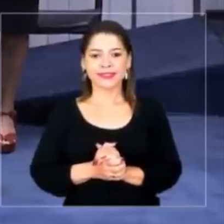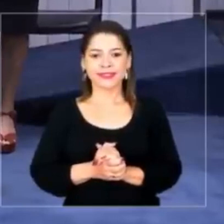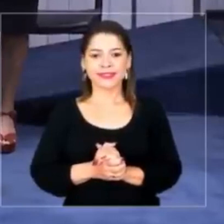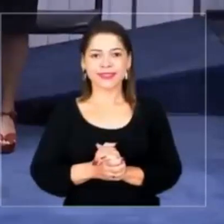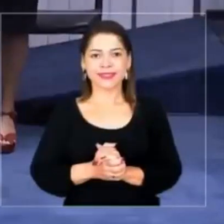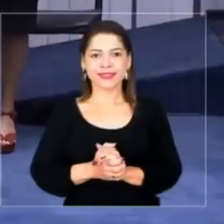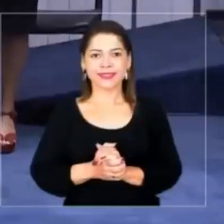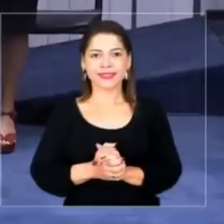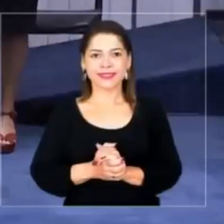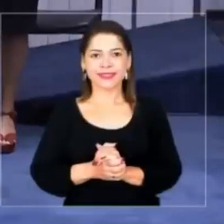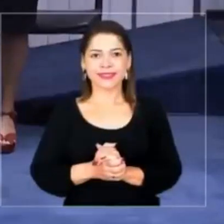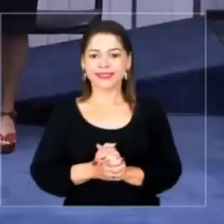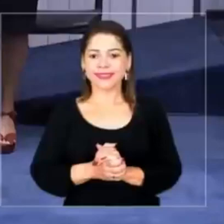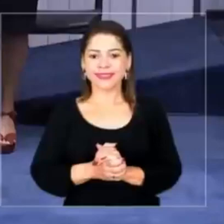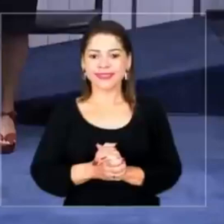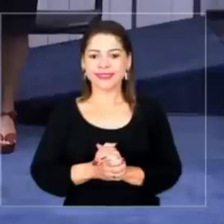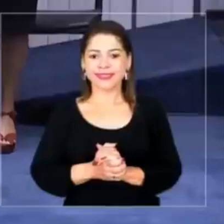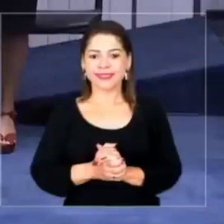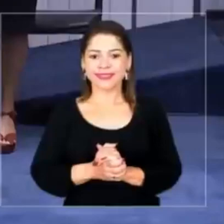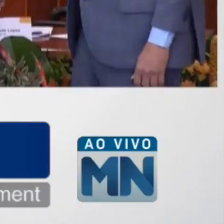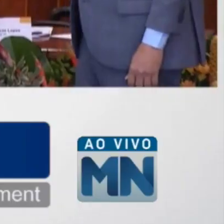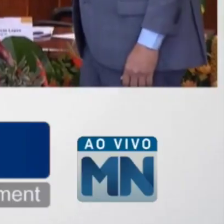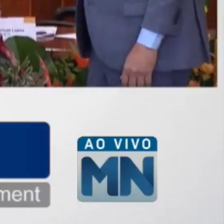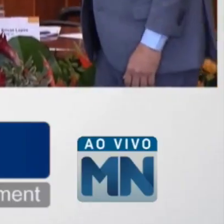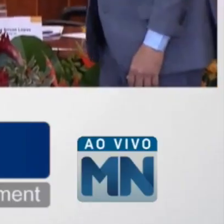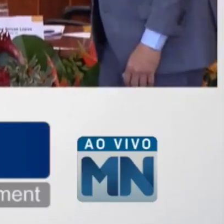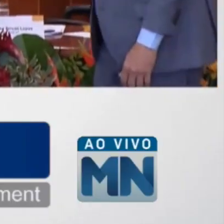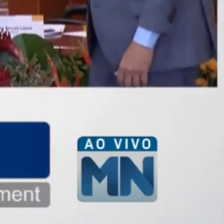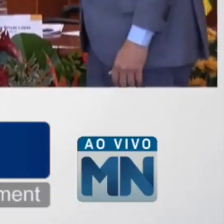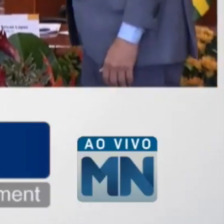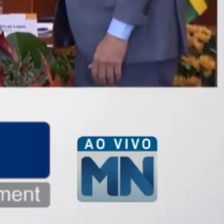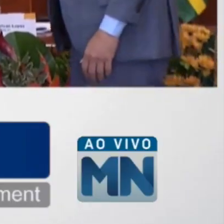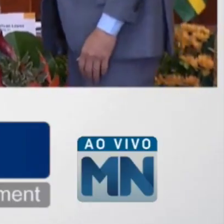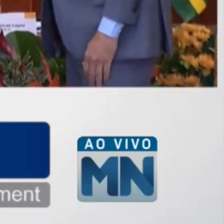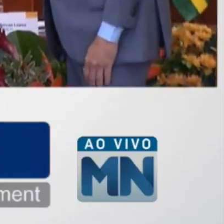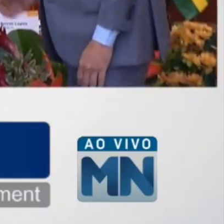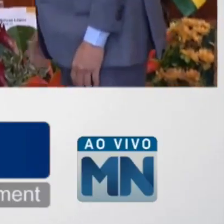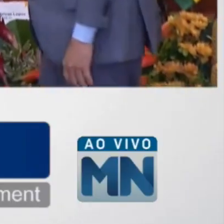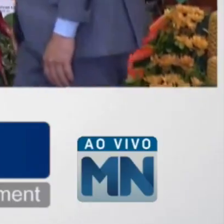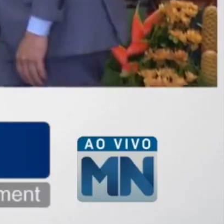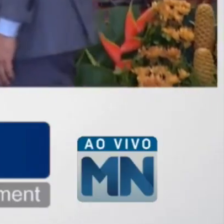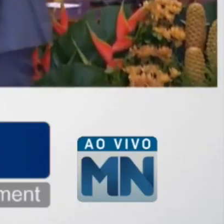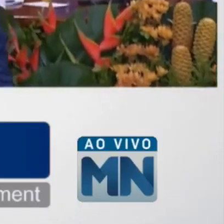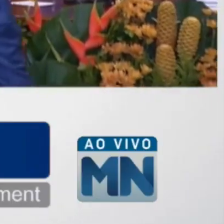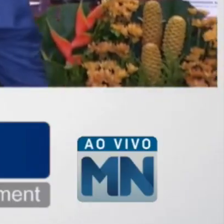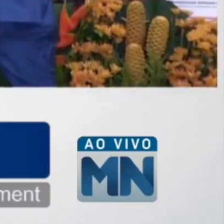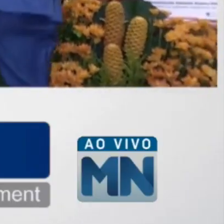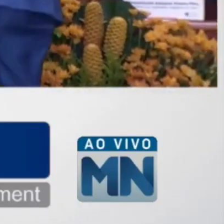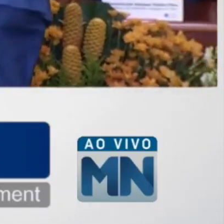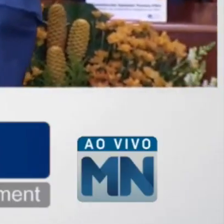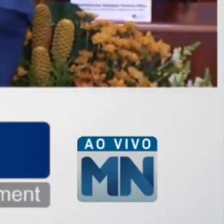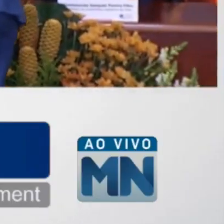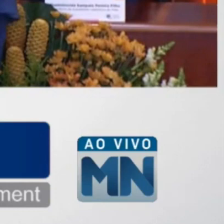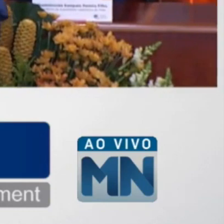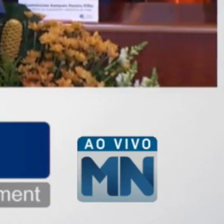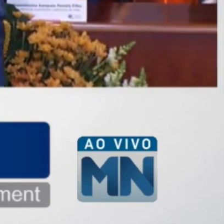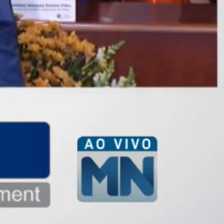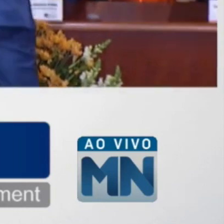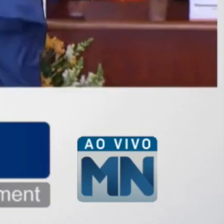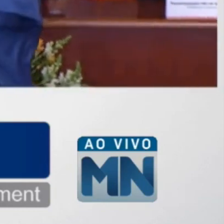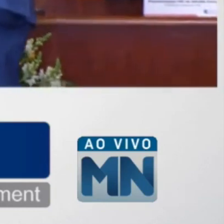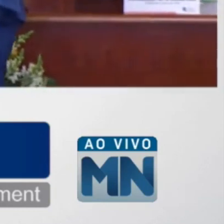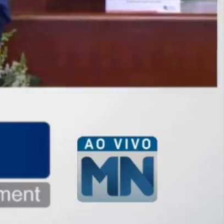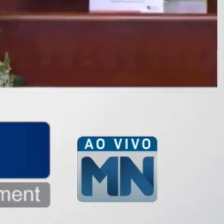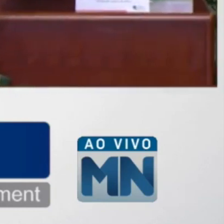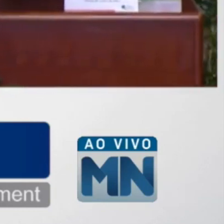Scheib, que também era referência no direito. É um momento em que eu sou parte dele e da minha mãe, então